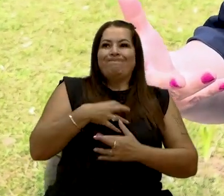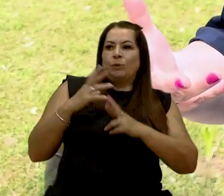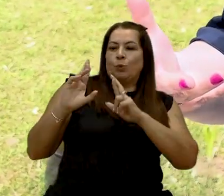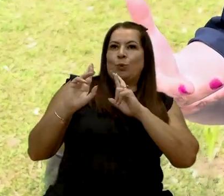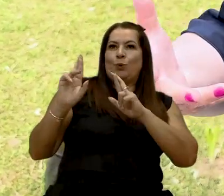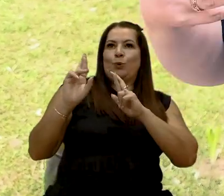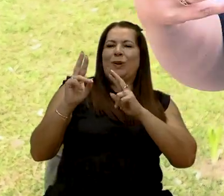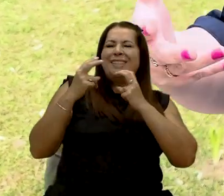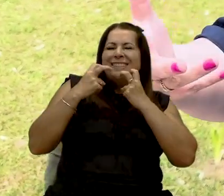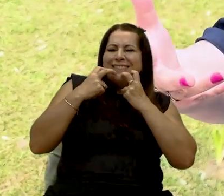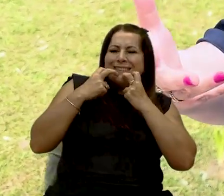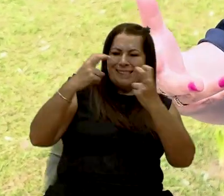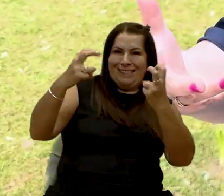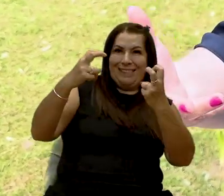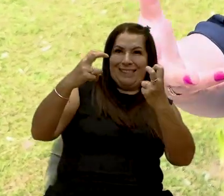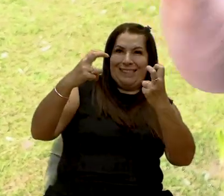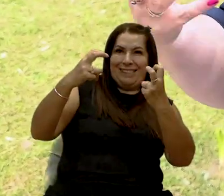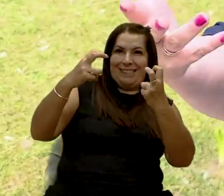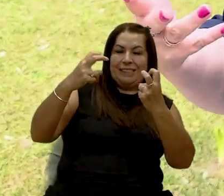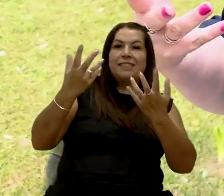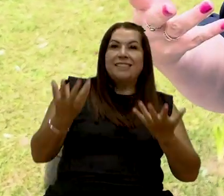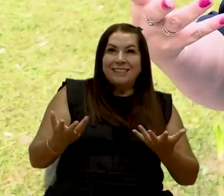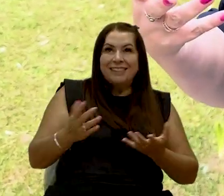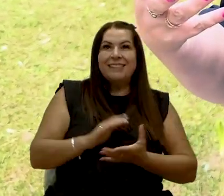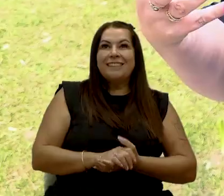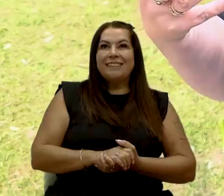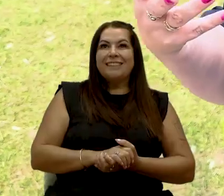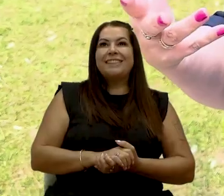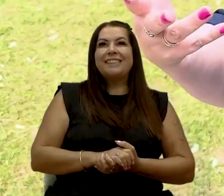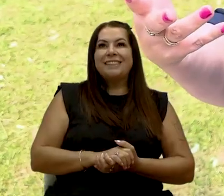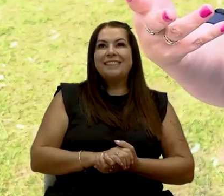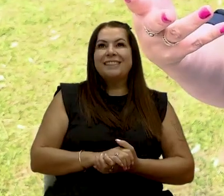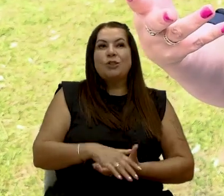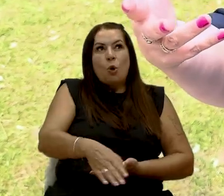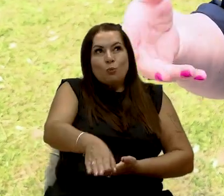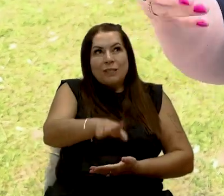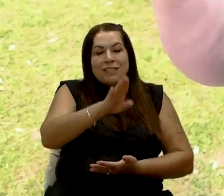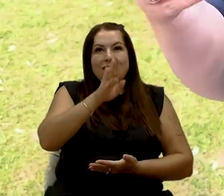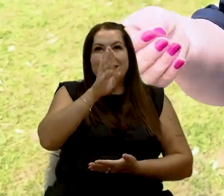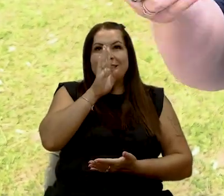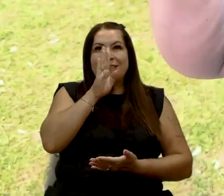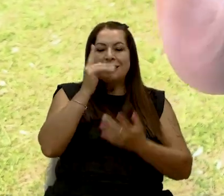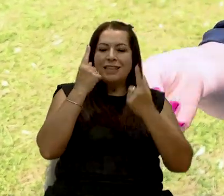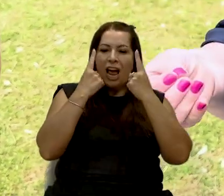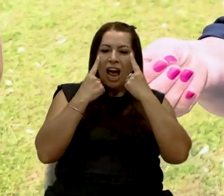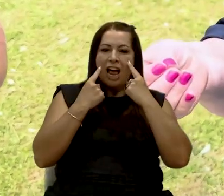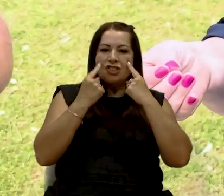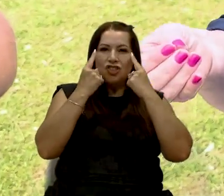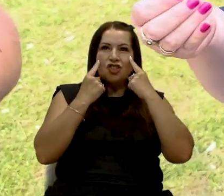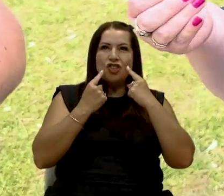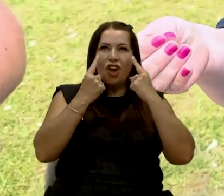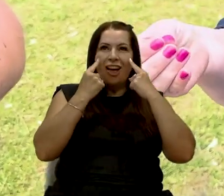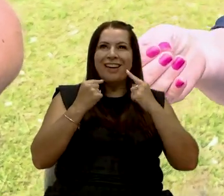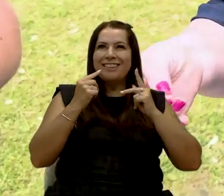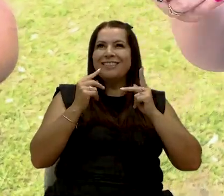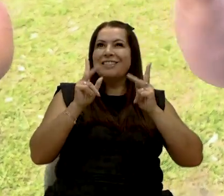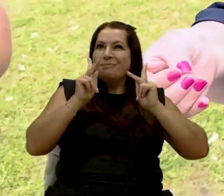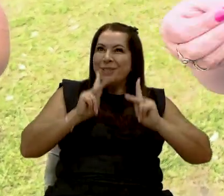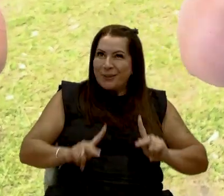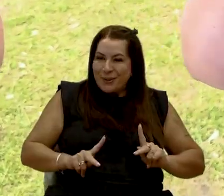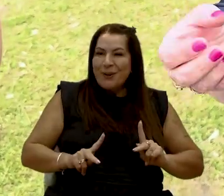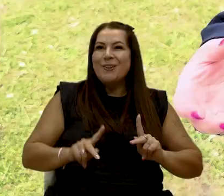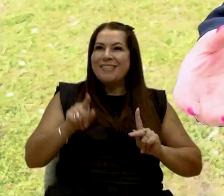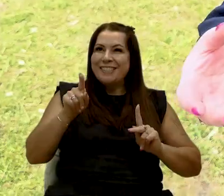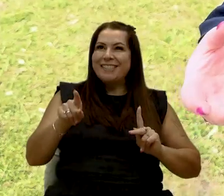gente sentiu naquela torcida um grito, mas logo se deu o silêncio e as lágrimas no